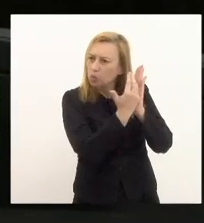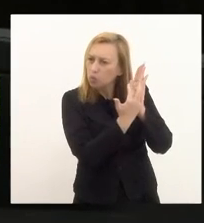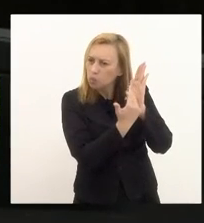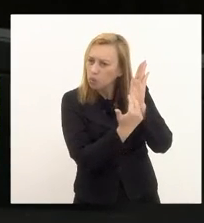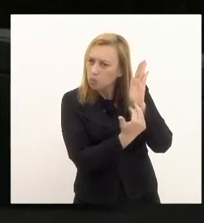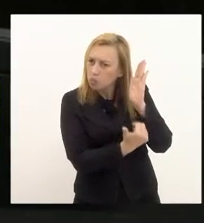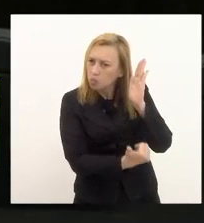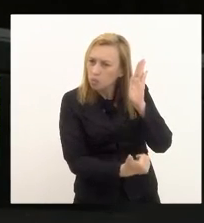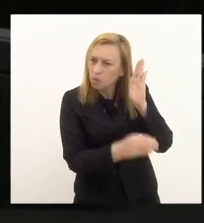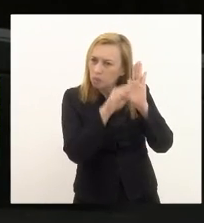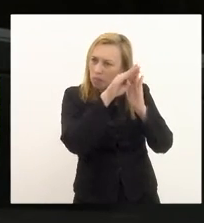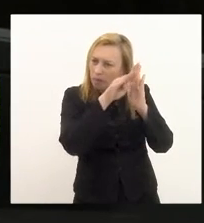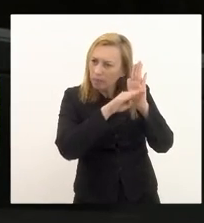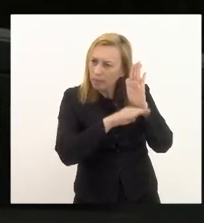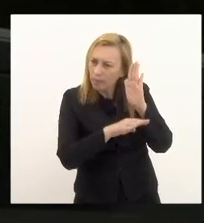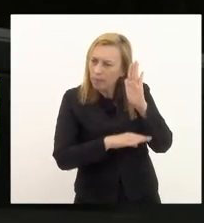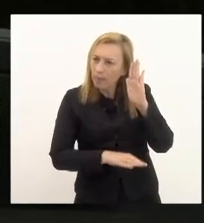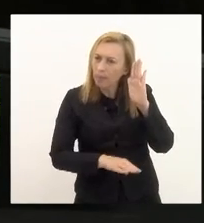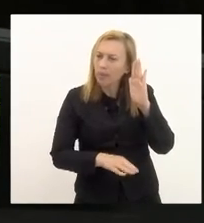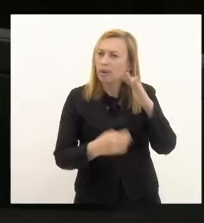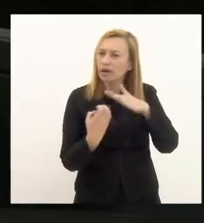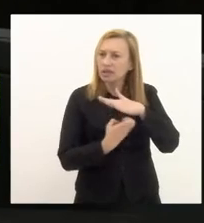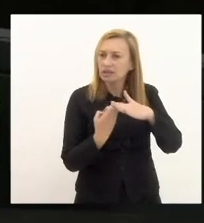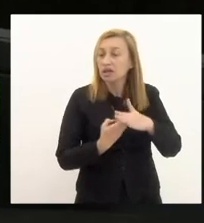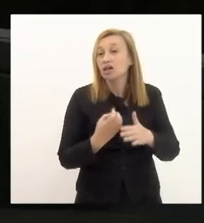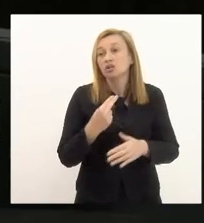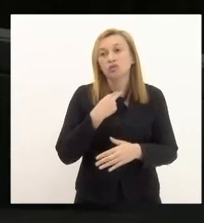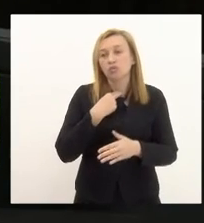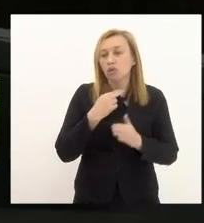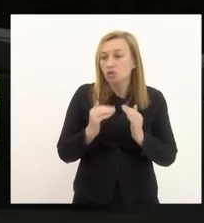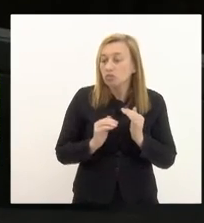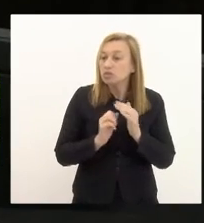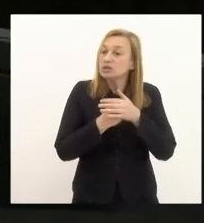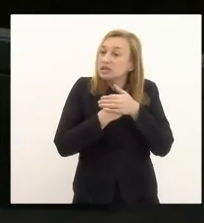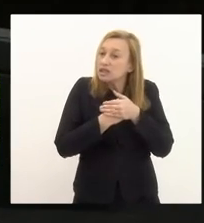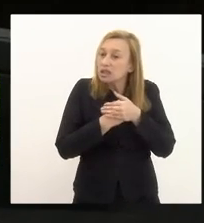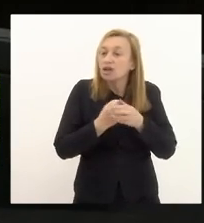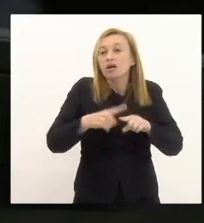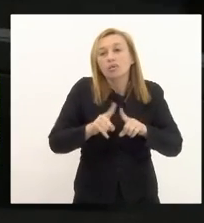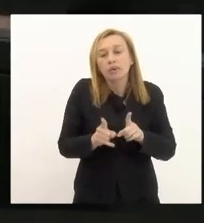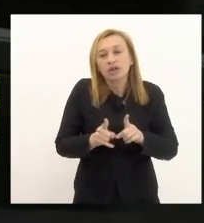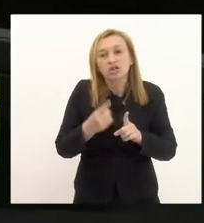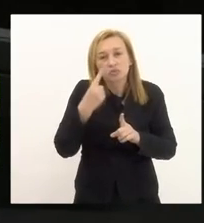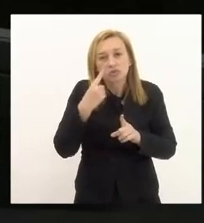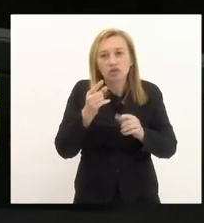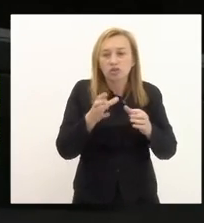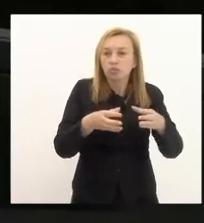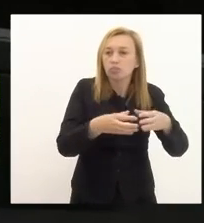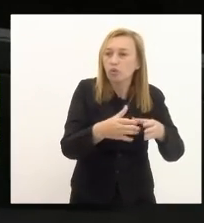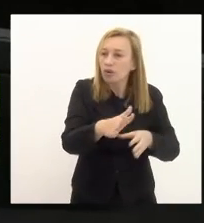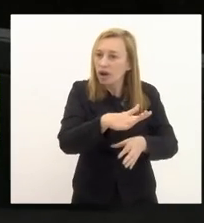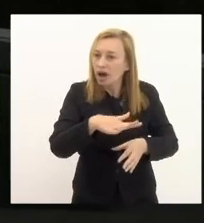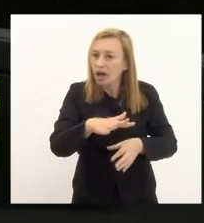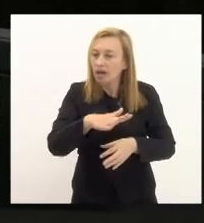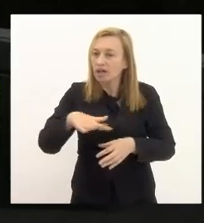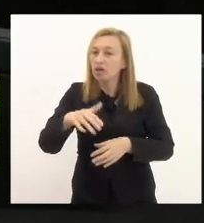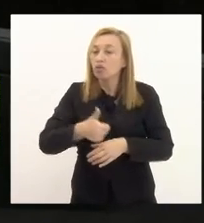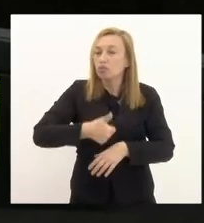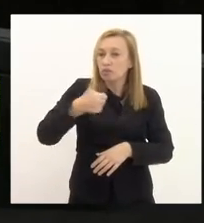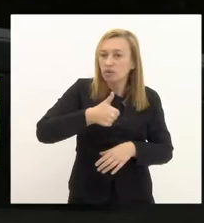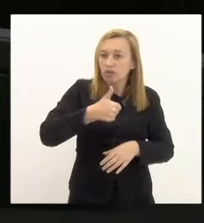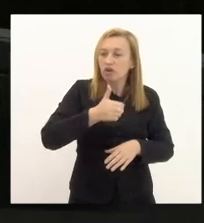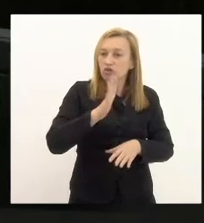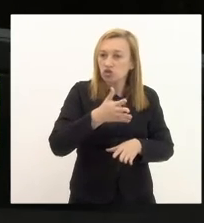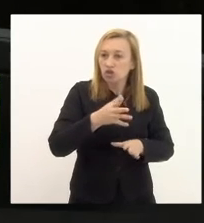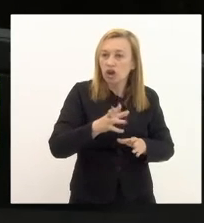por empresa a gente não pode por uma questão de sigilo mas nós estamos botando para o setor já colocamos o primeiro no